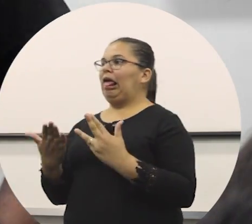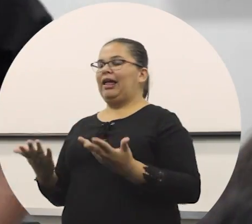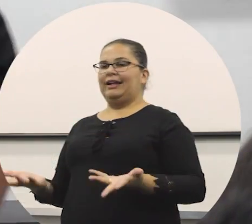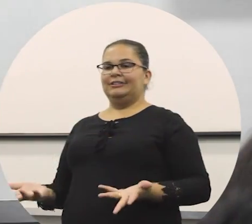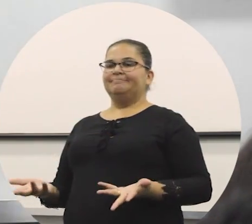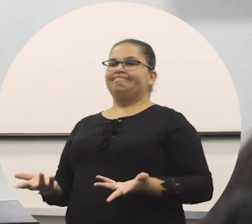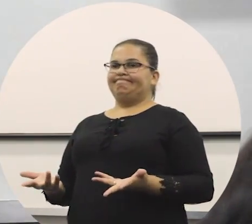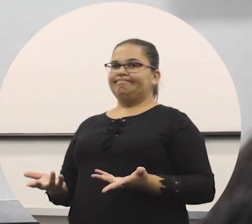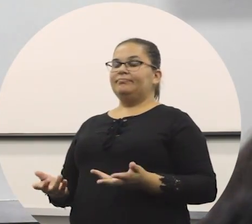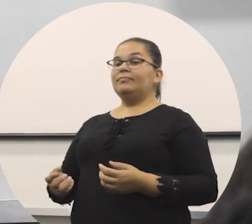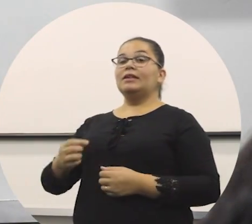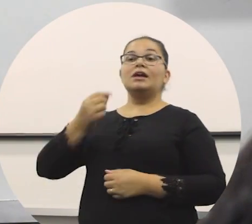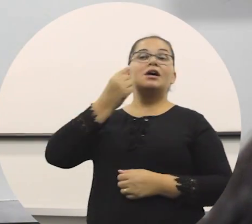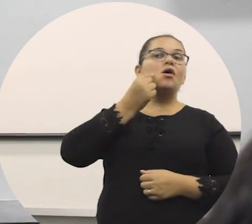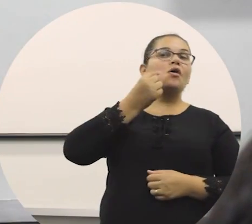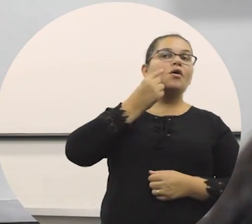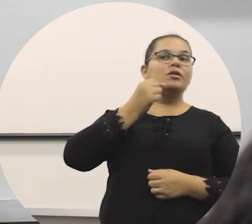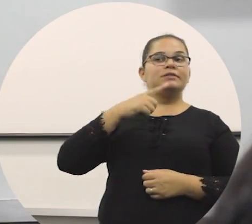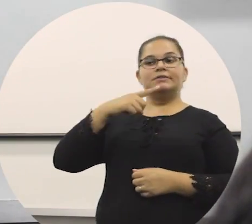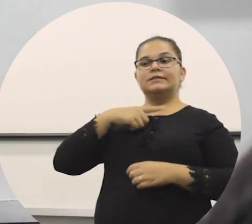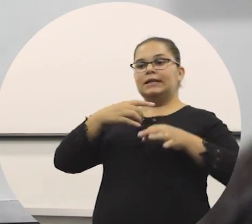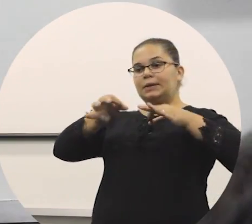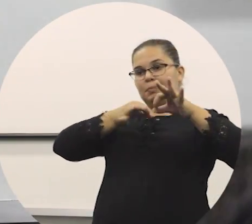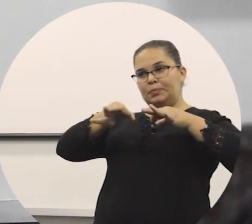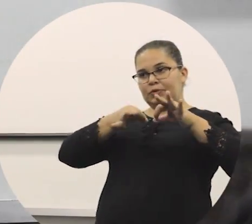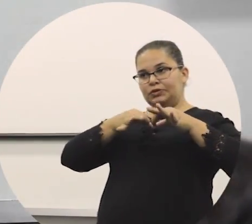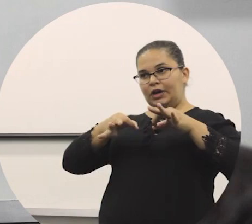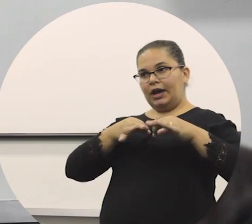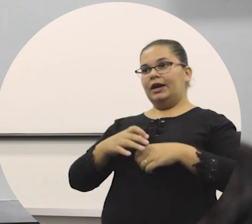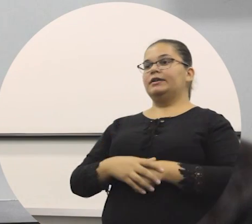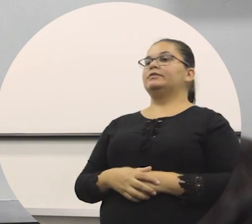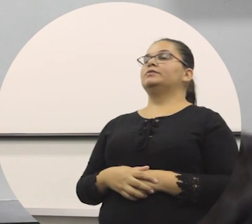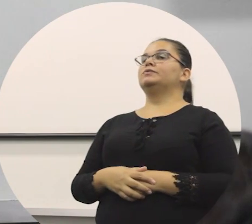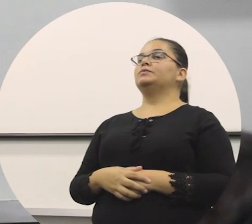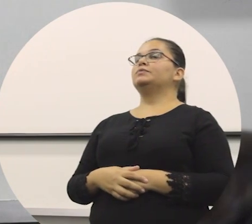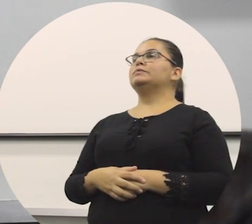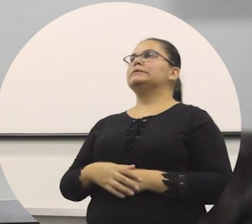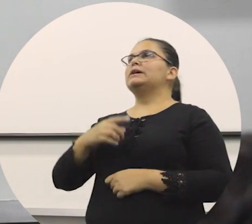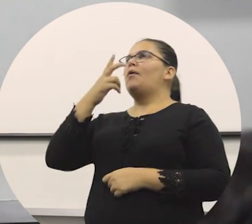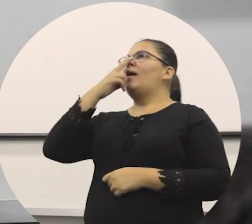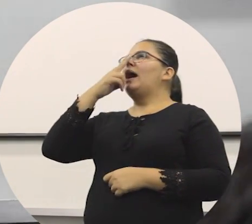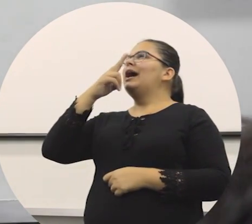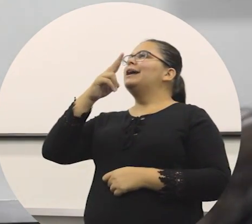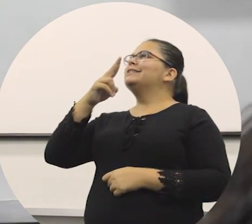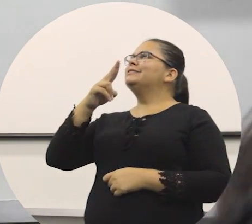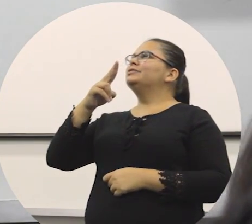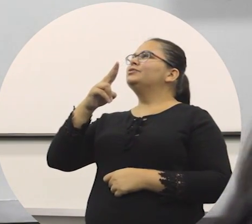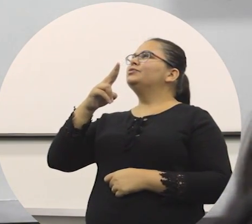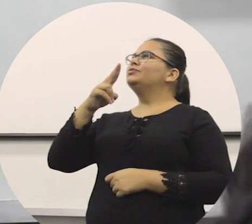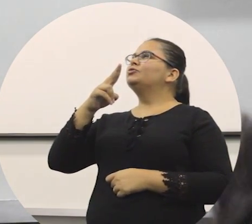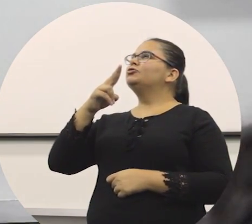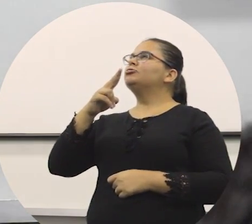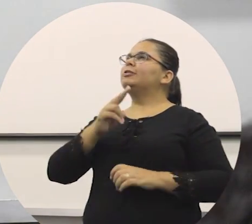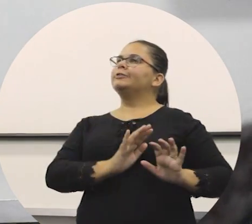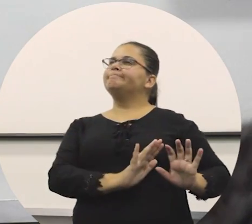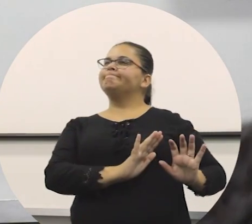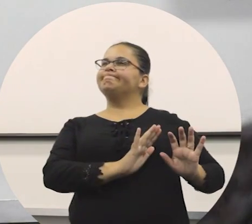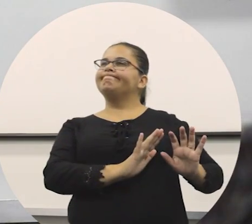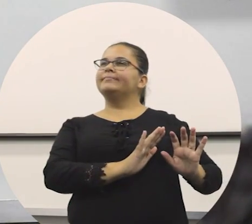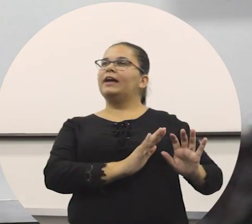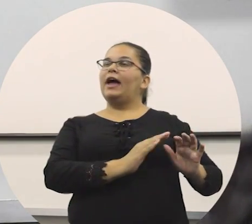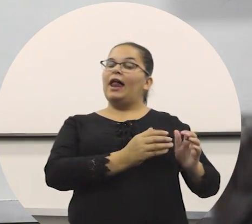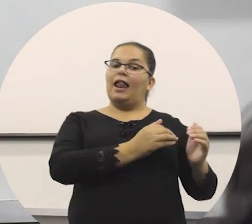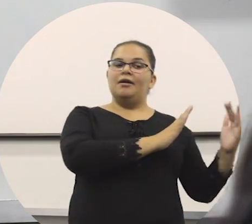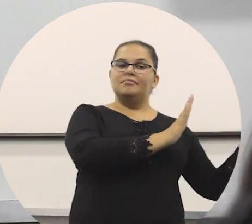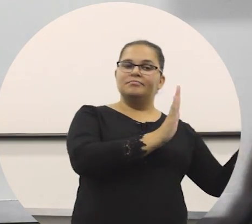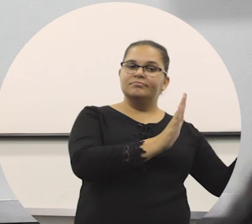tem. A Unice tem um projeto que eu, se eu não me engano, ele está em stand-by. Ela